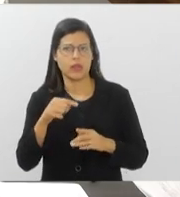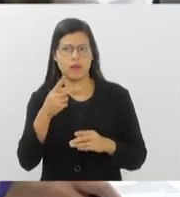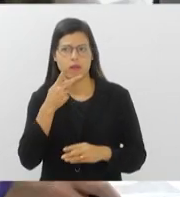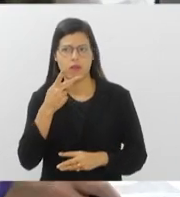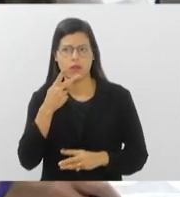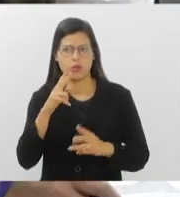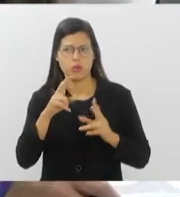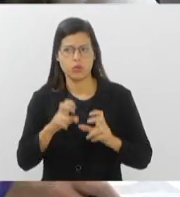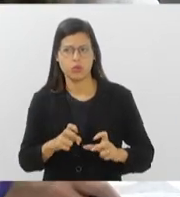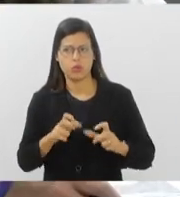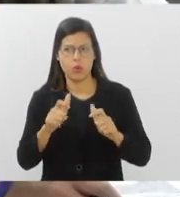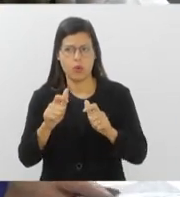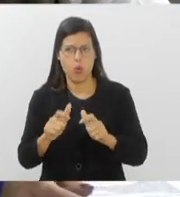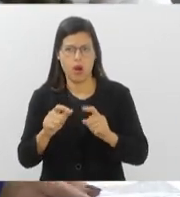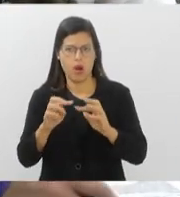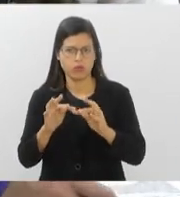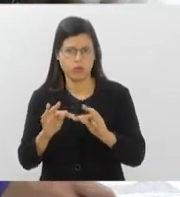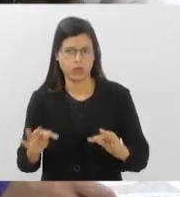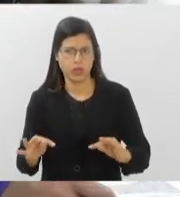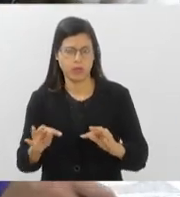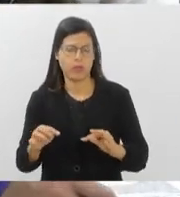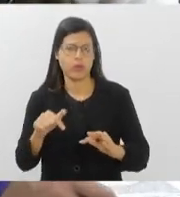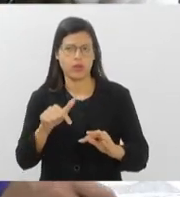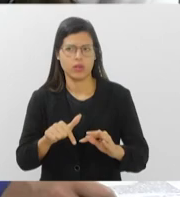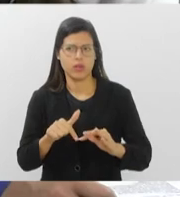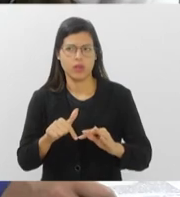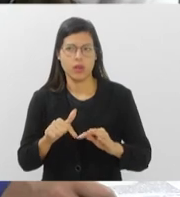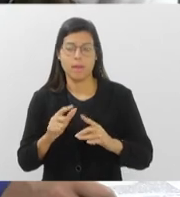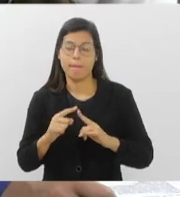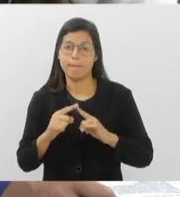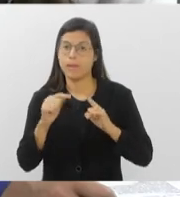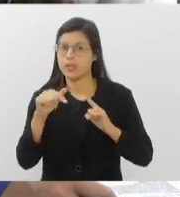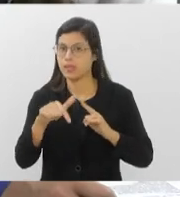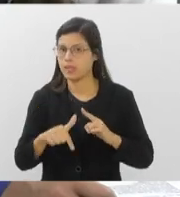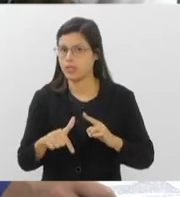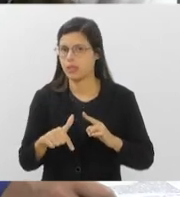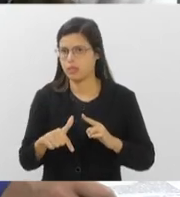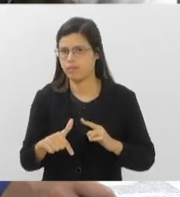Do tempo matéria. Do imóvel, Mas nesse caso,